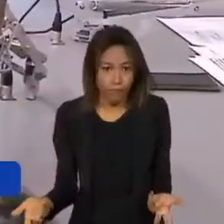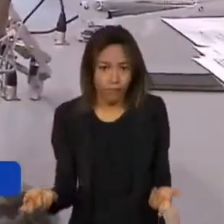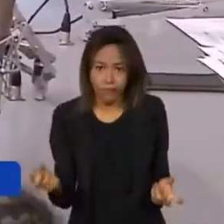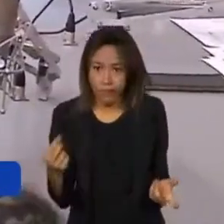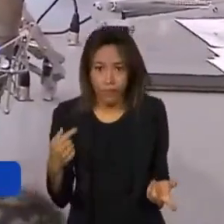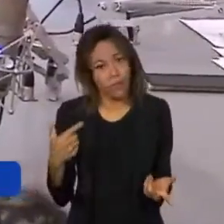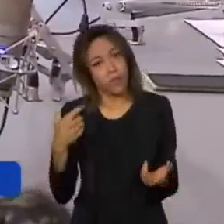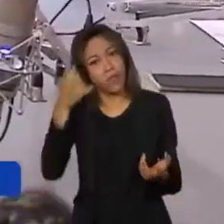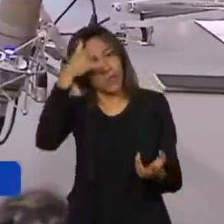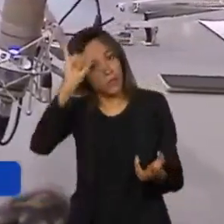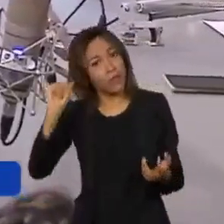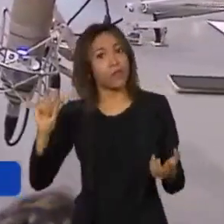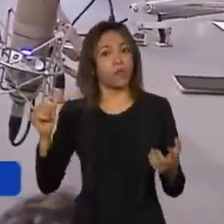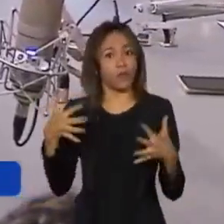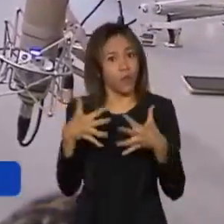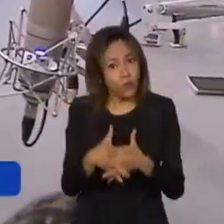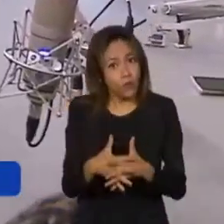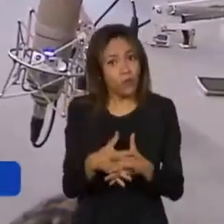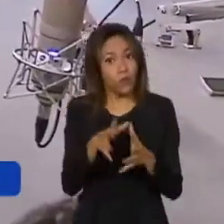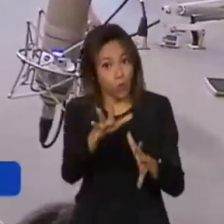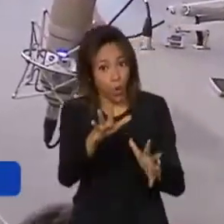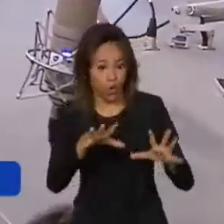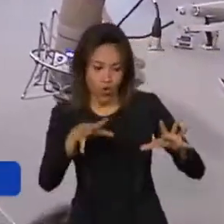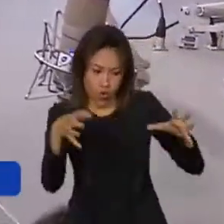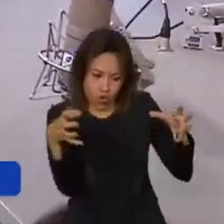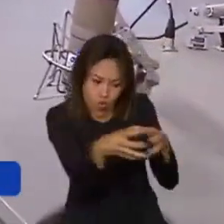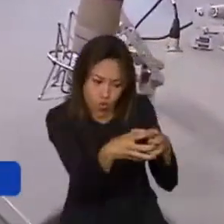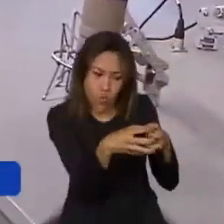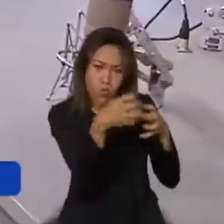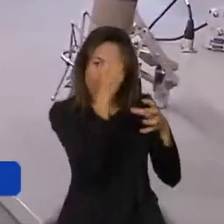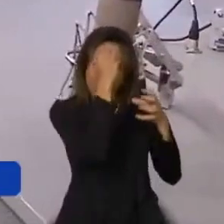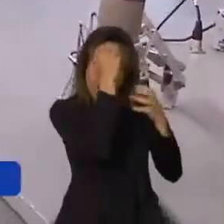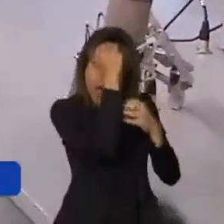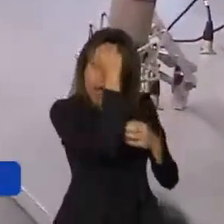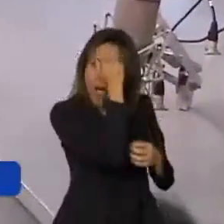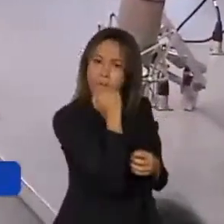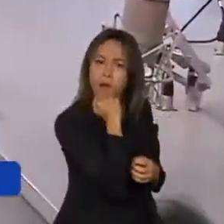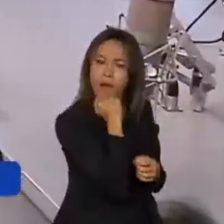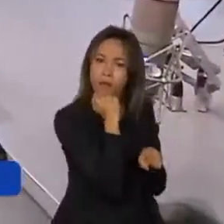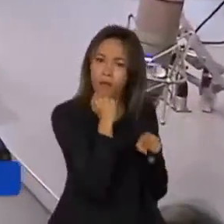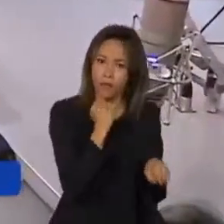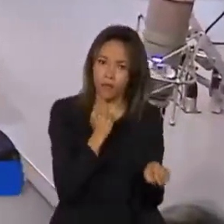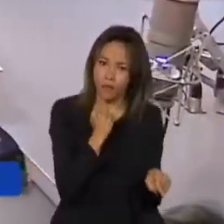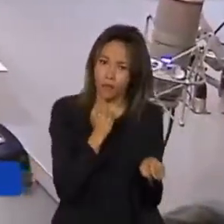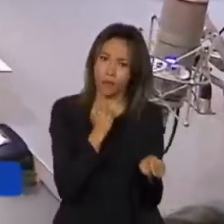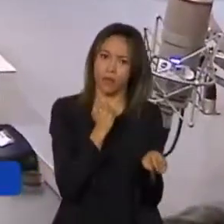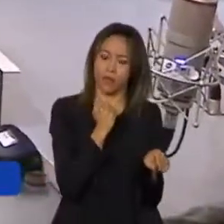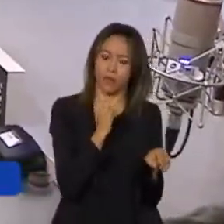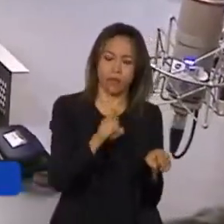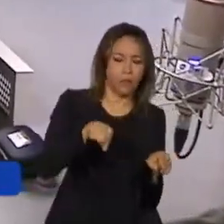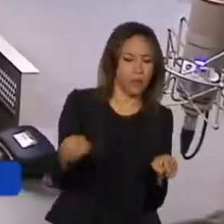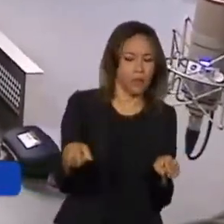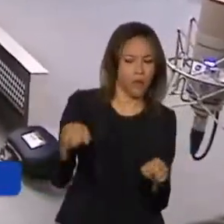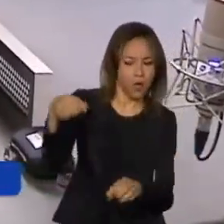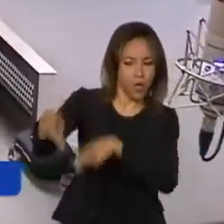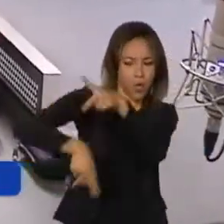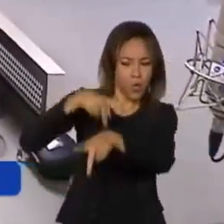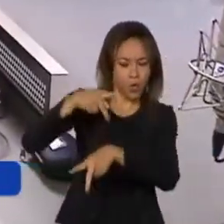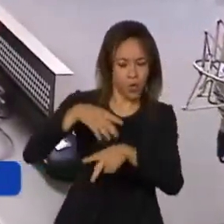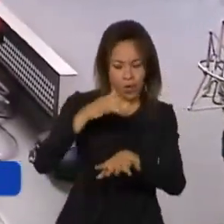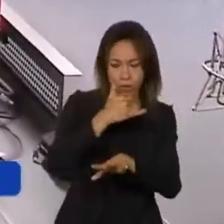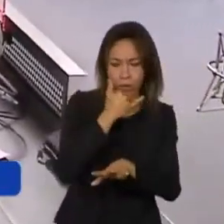pode confundir grupos e o grupo ramá especificamente com o povo Palestina a causa